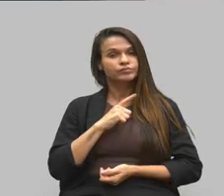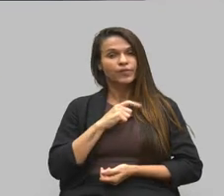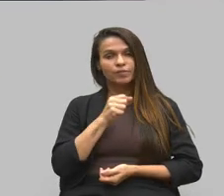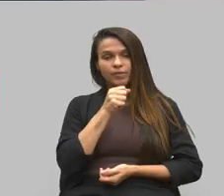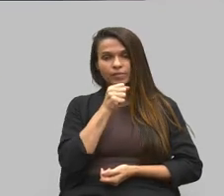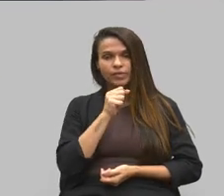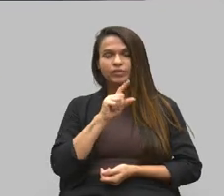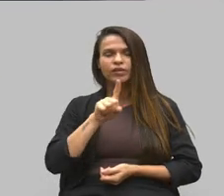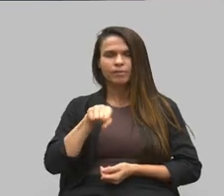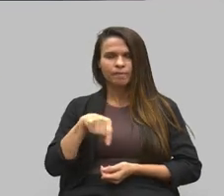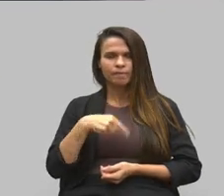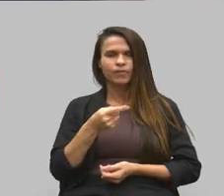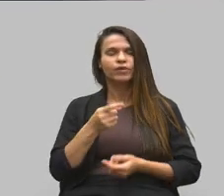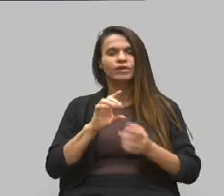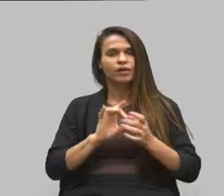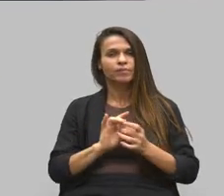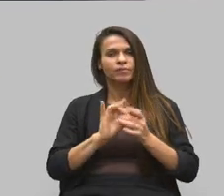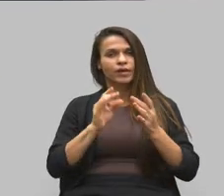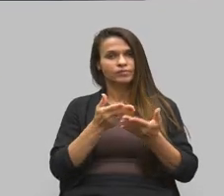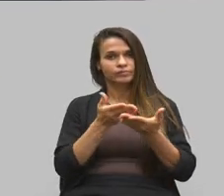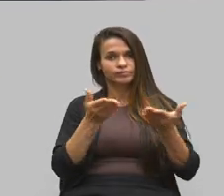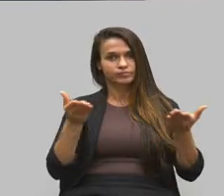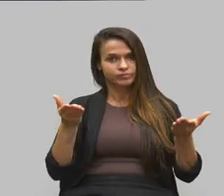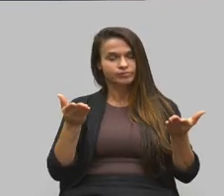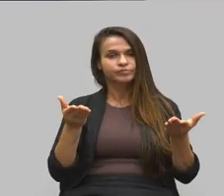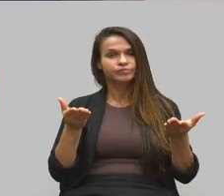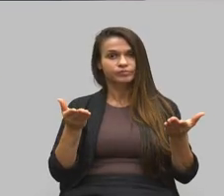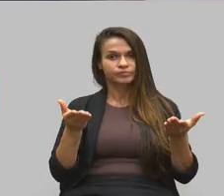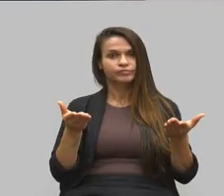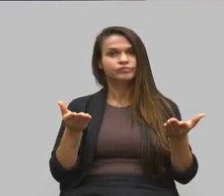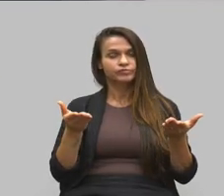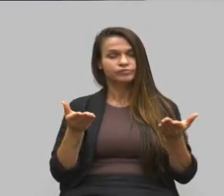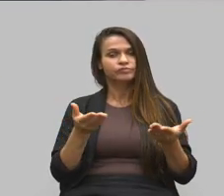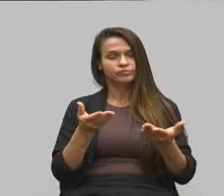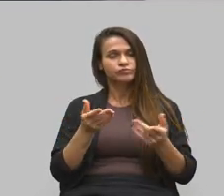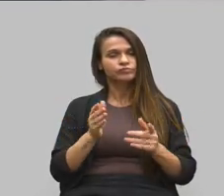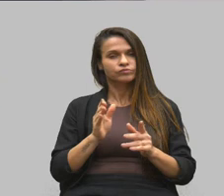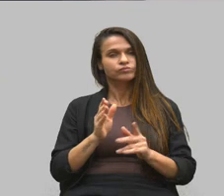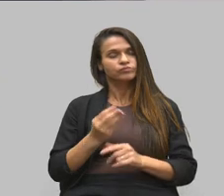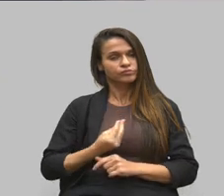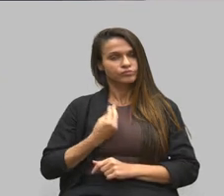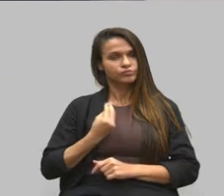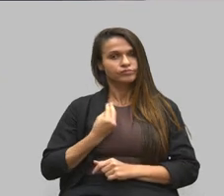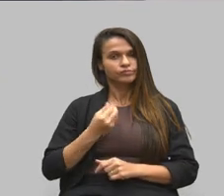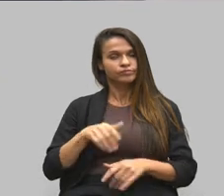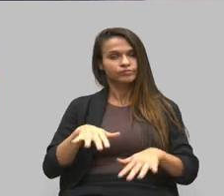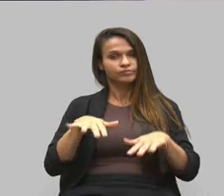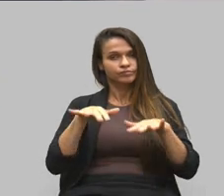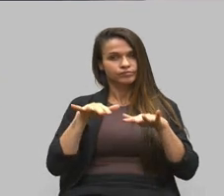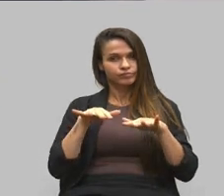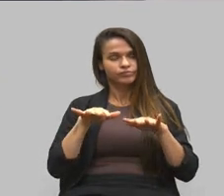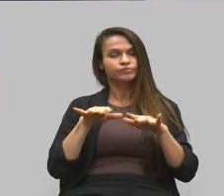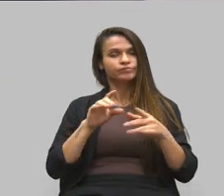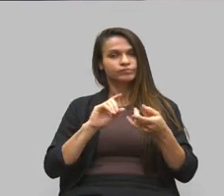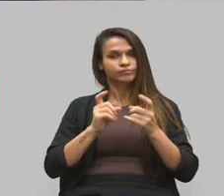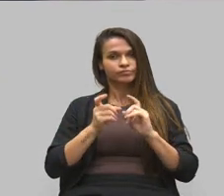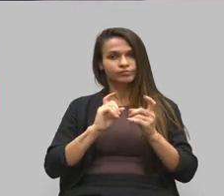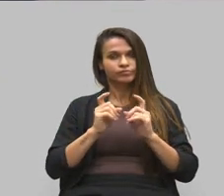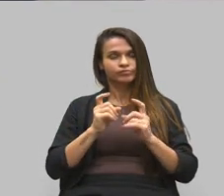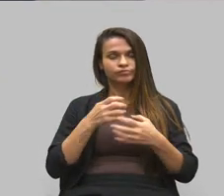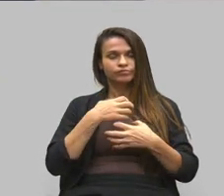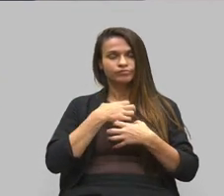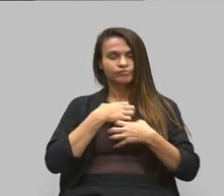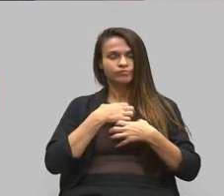aberto para todos vocês que estão participando dessa audiência vocês fiquem muito à